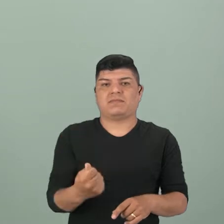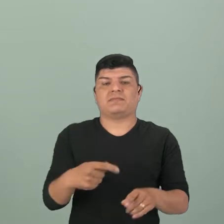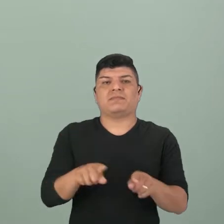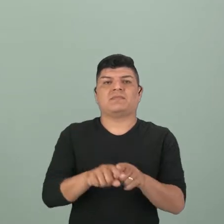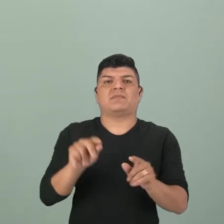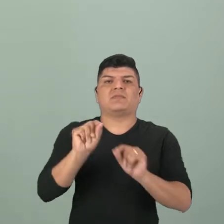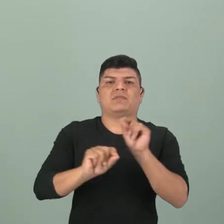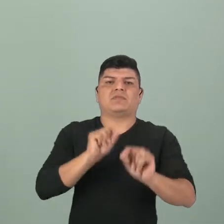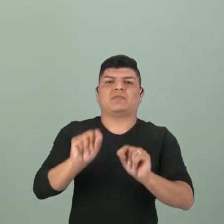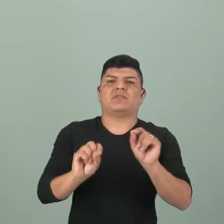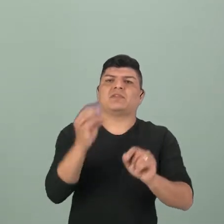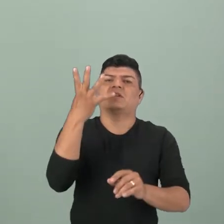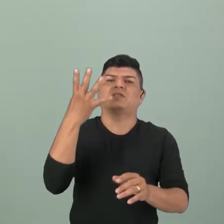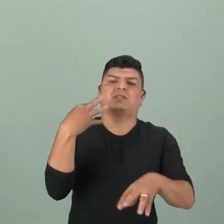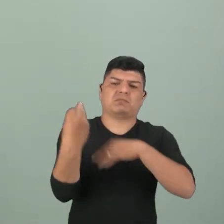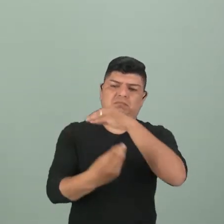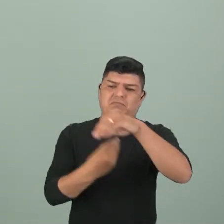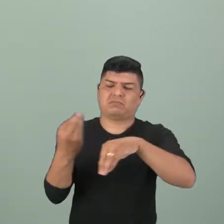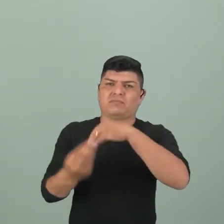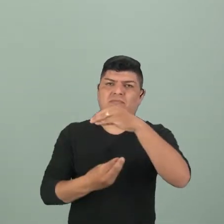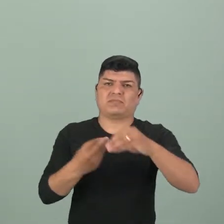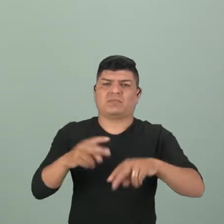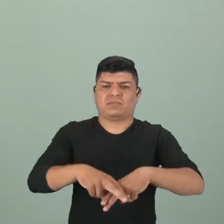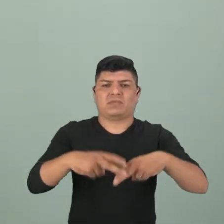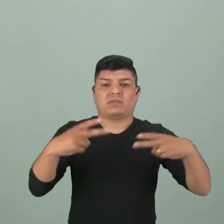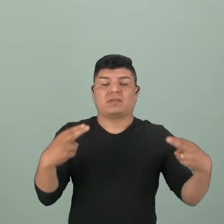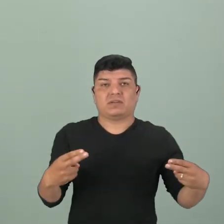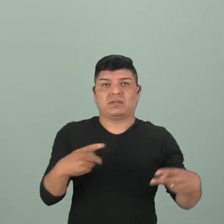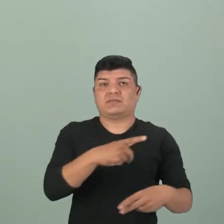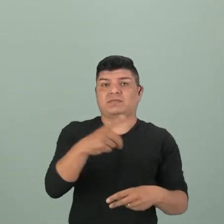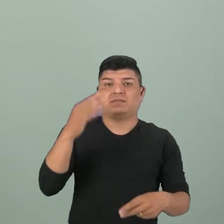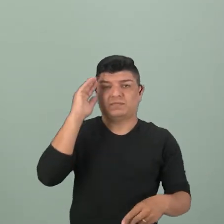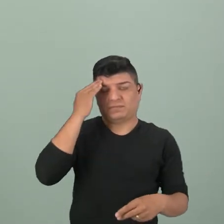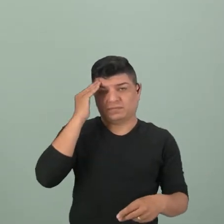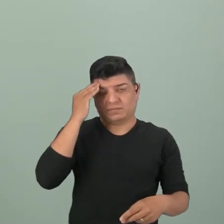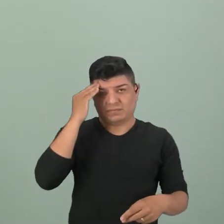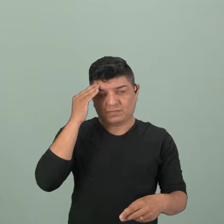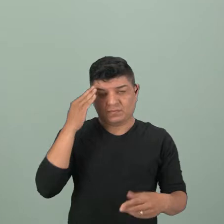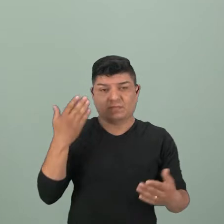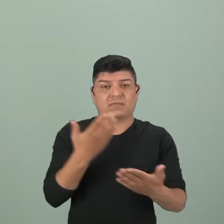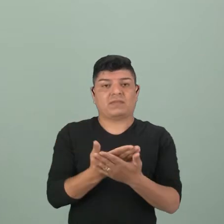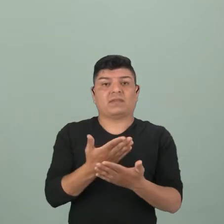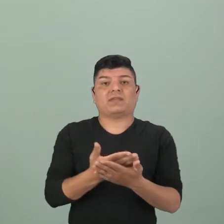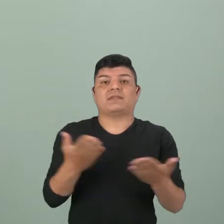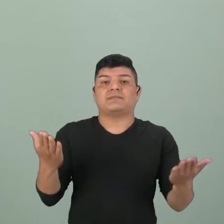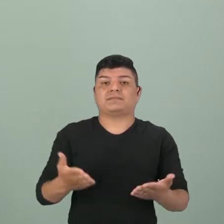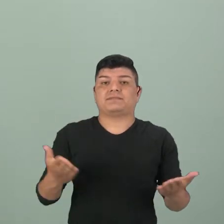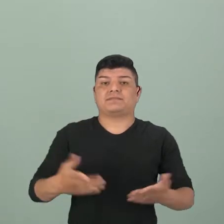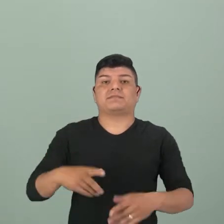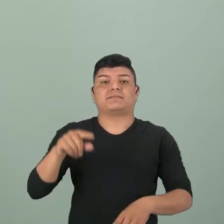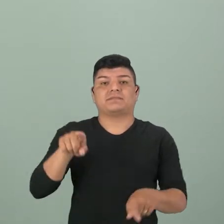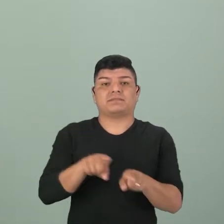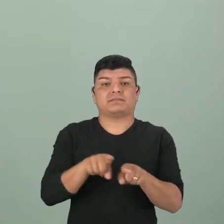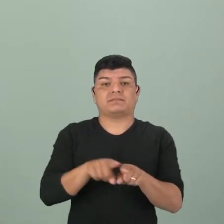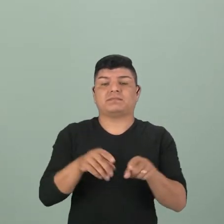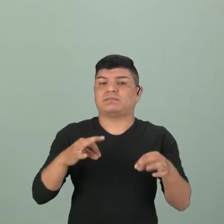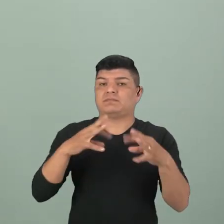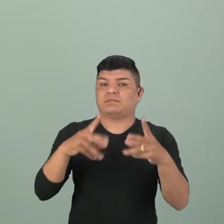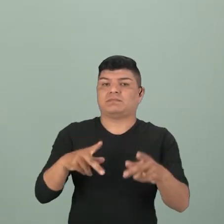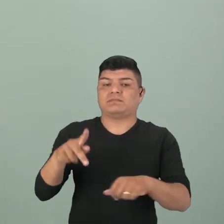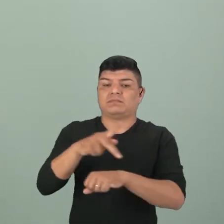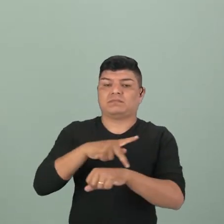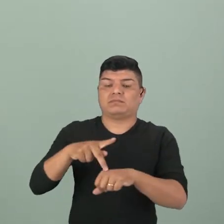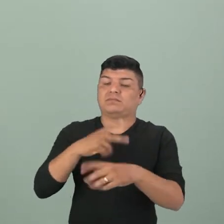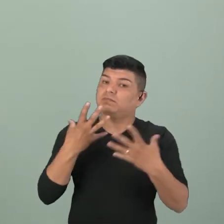que aconteceu para ter essa mistura étnica toda? É isso que você vai entender na aula de hoje. Vai entender também se todos os